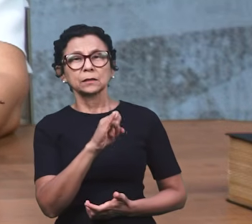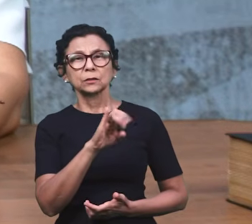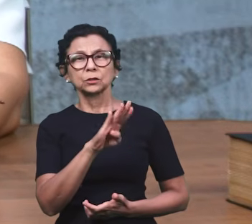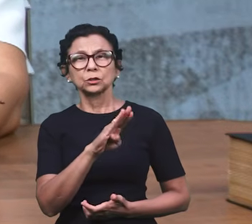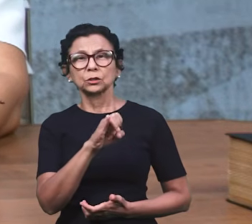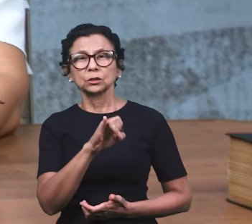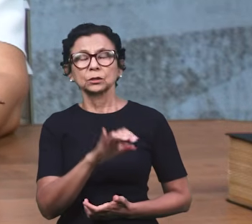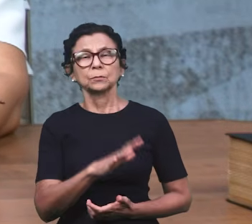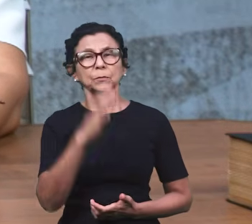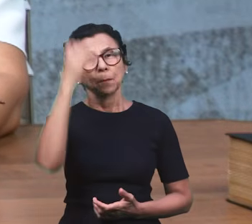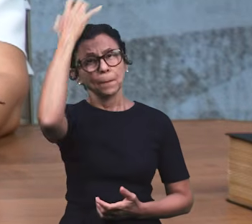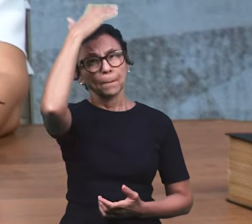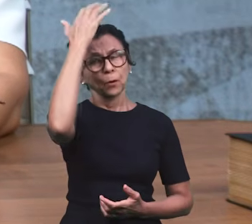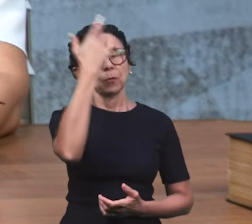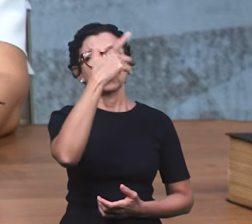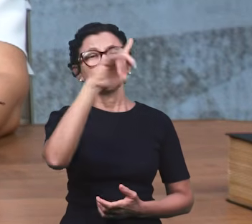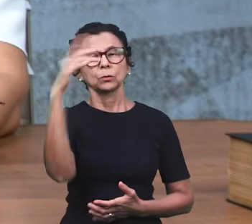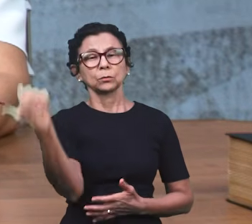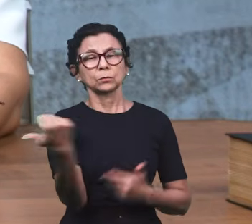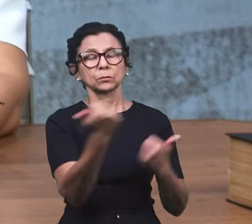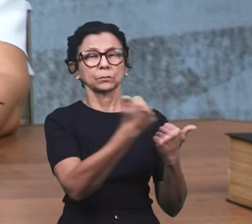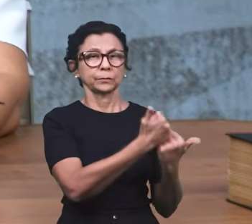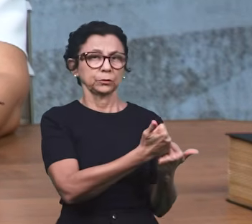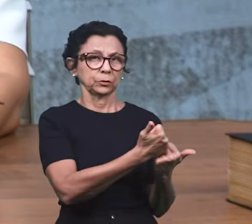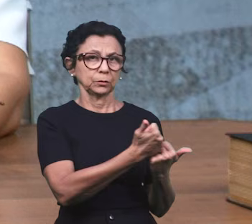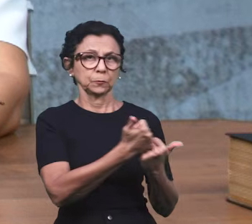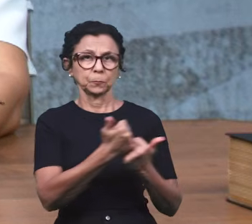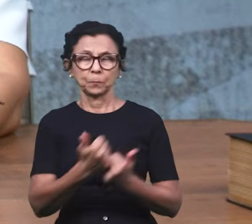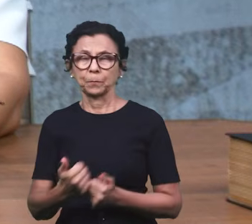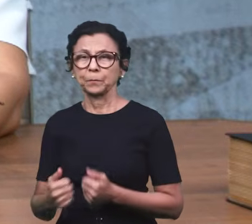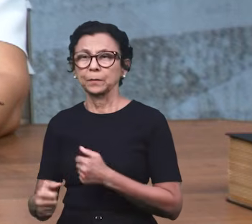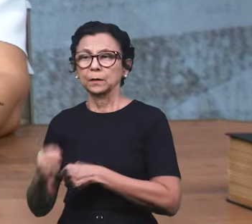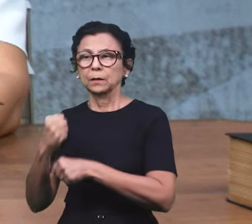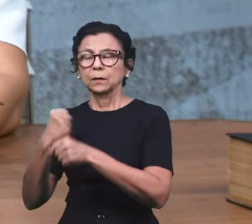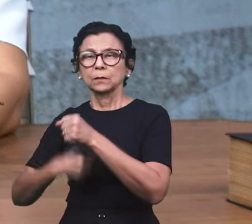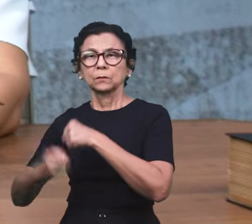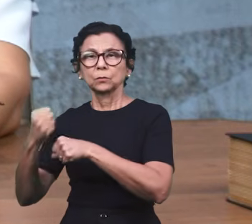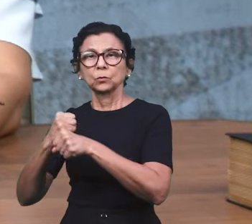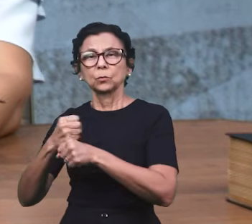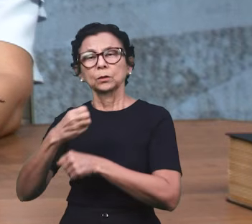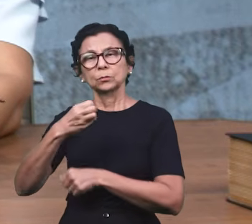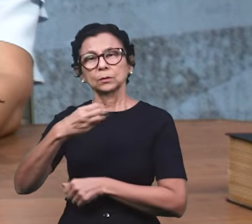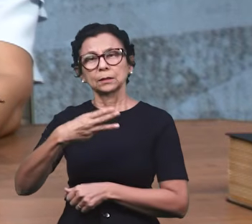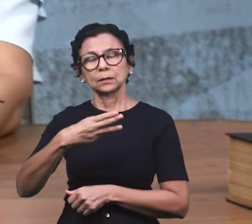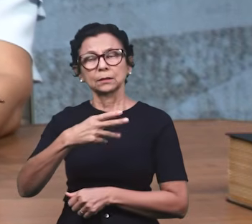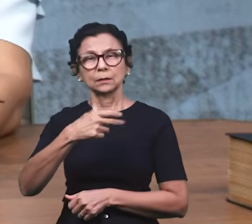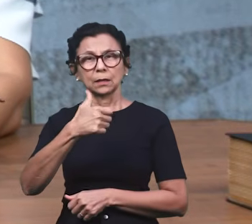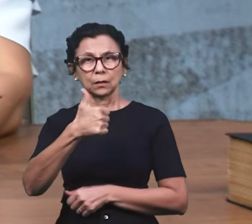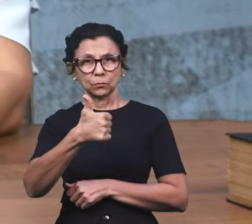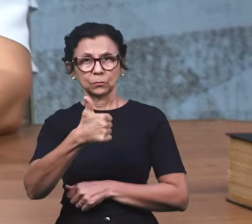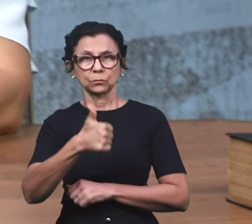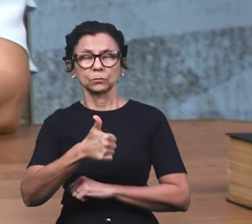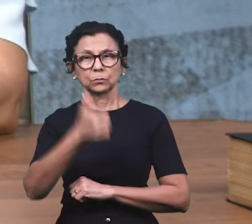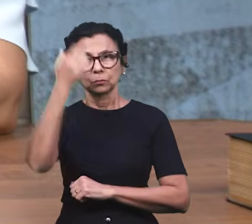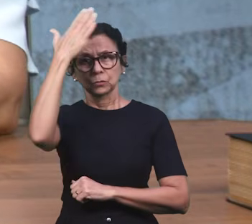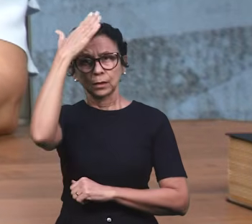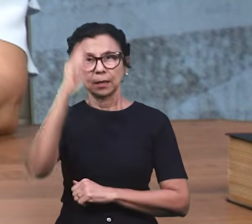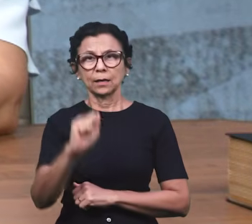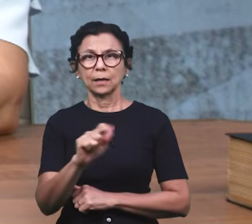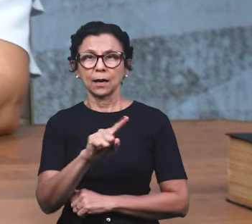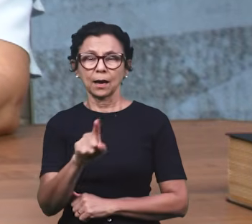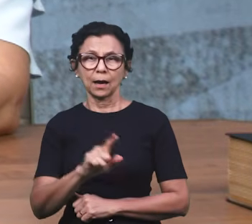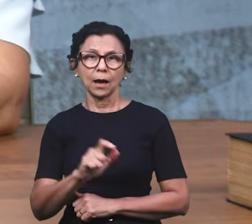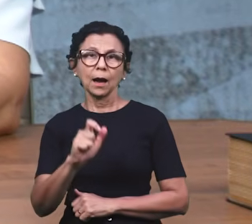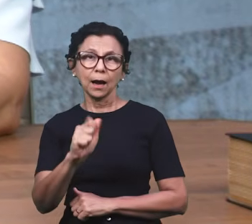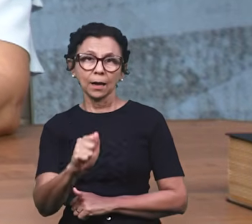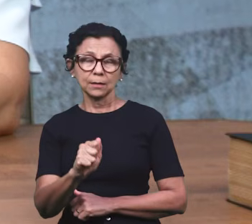Onri reinou. No ano 31 de Asa, rei de Judá,